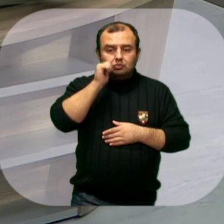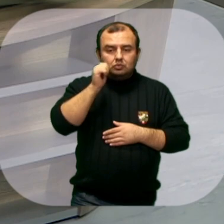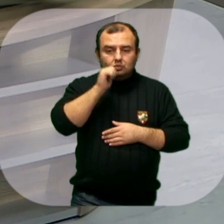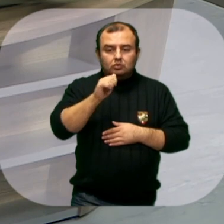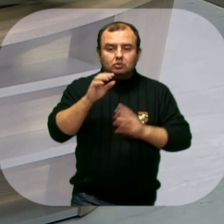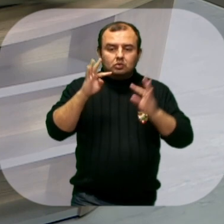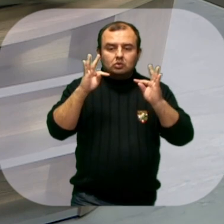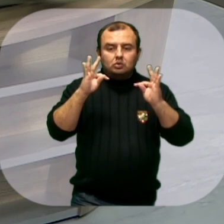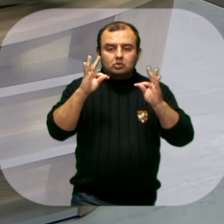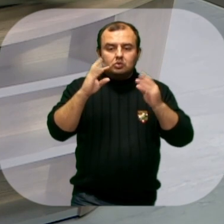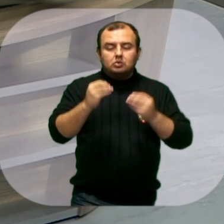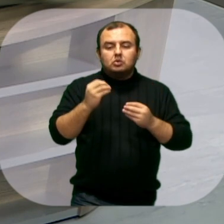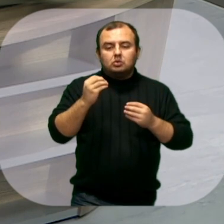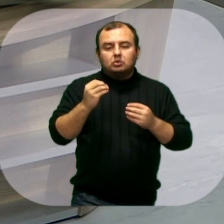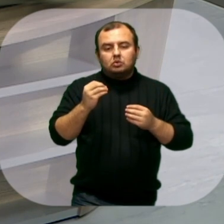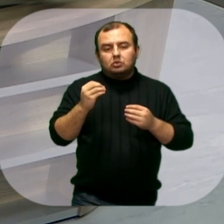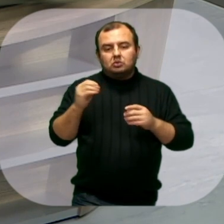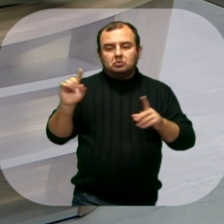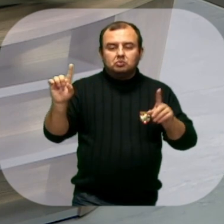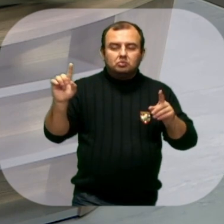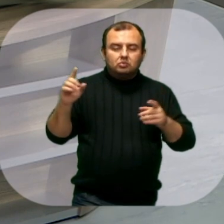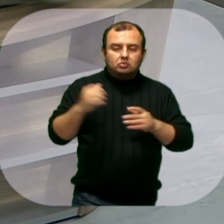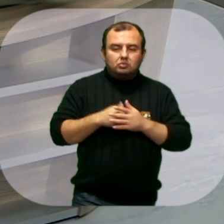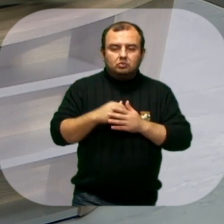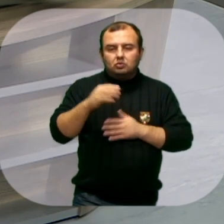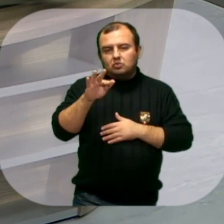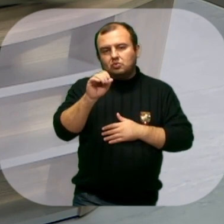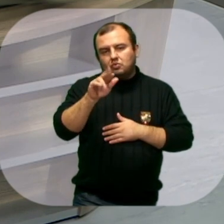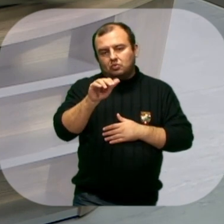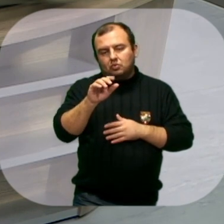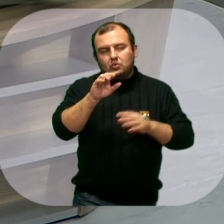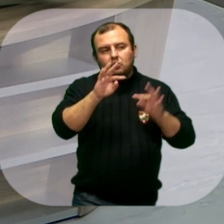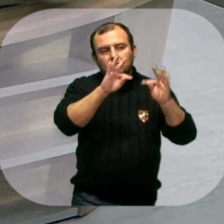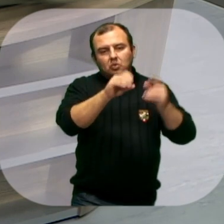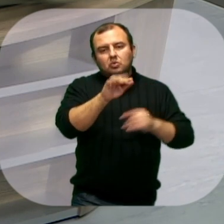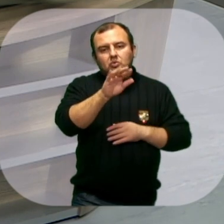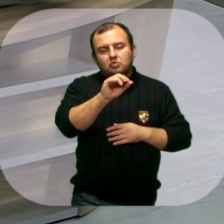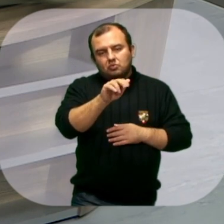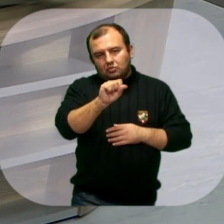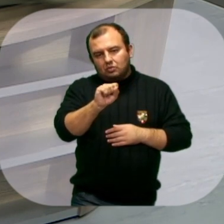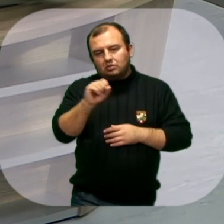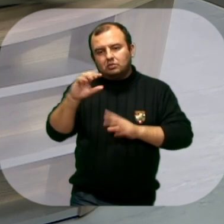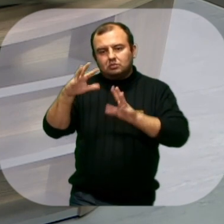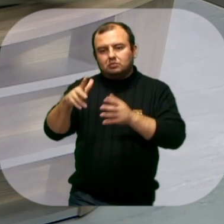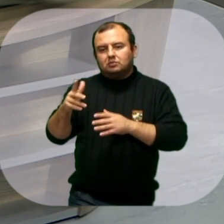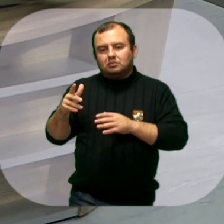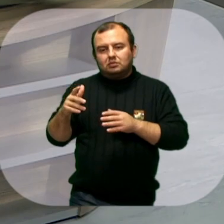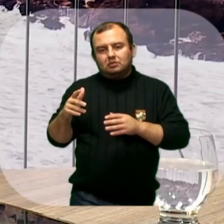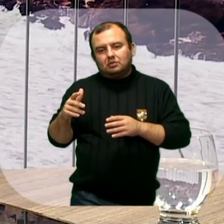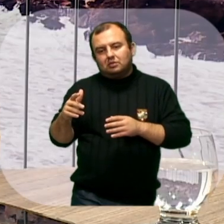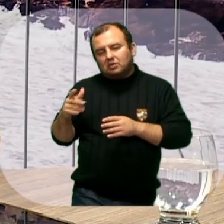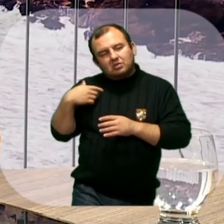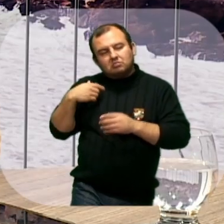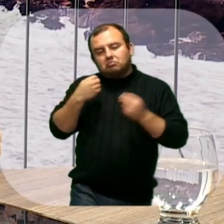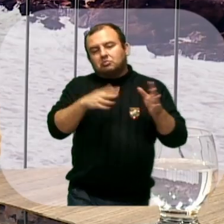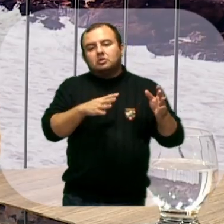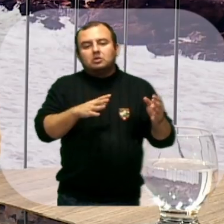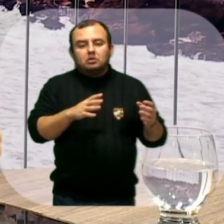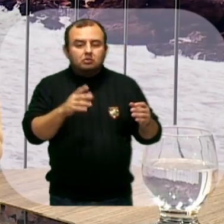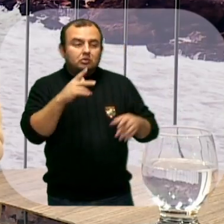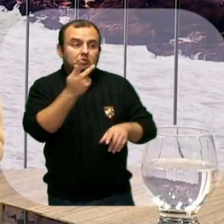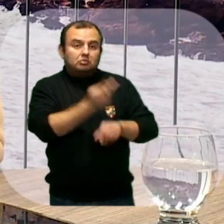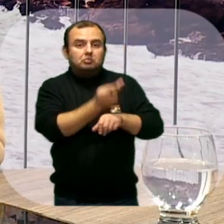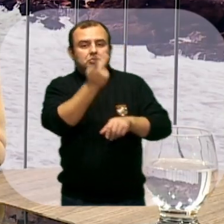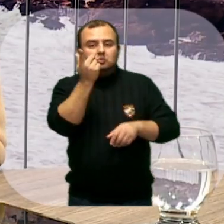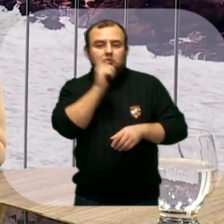chamado Todos os Foras do Mundo. Eu digo assim, o livro que eu não dava nada por ele foi um livro premiado. Daí, por conta